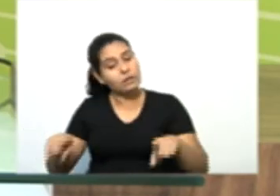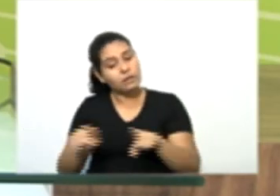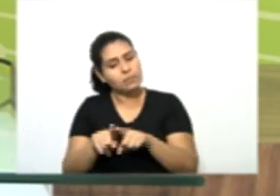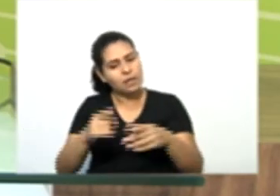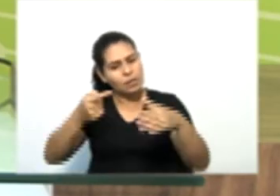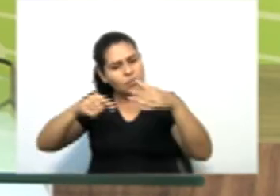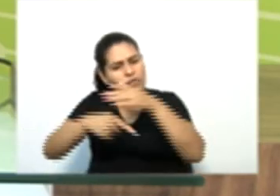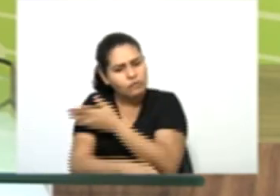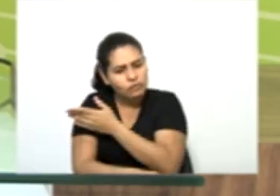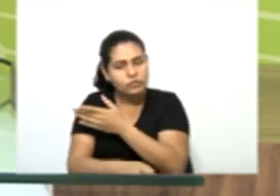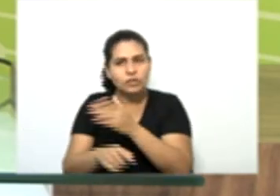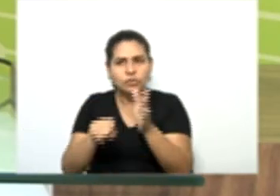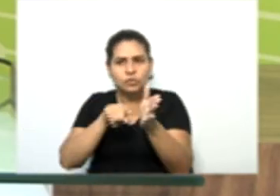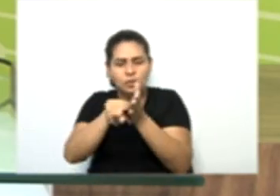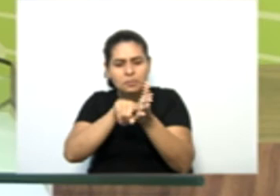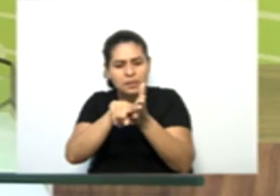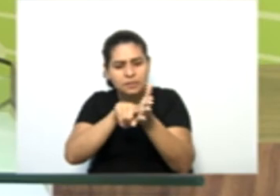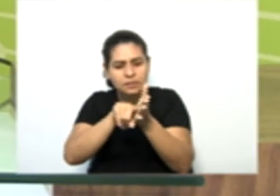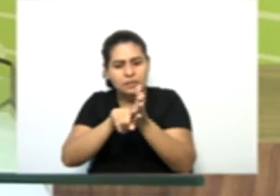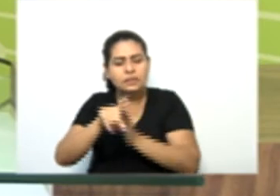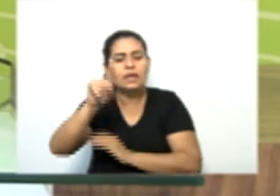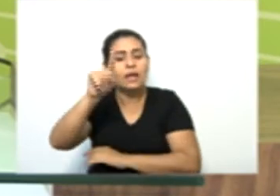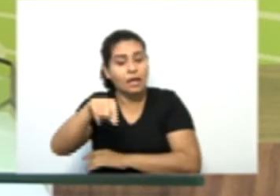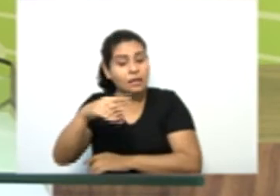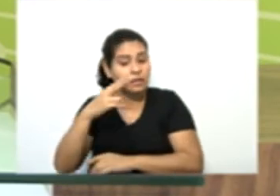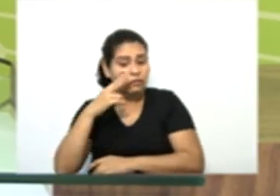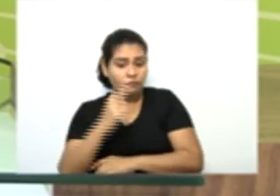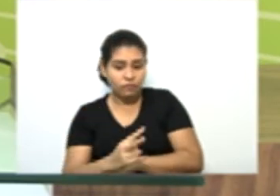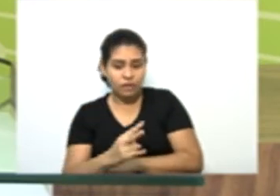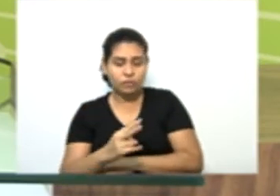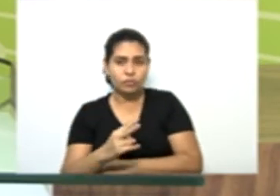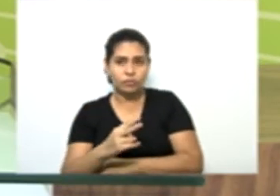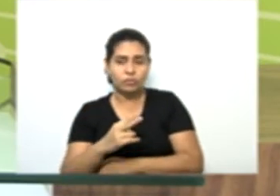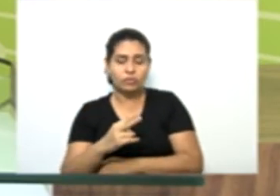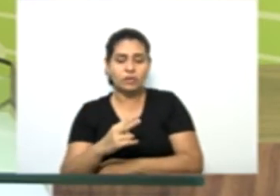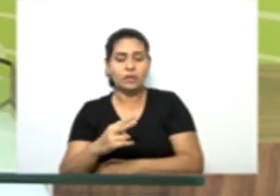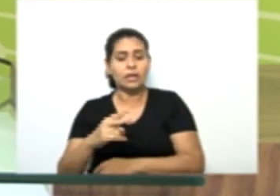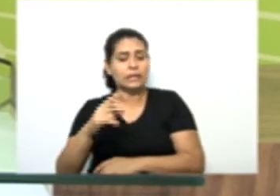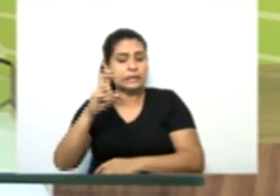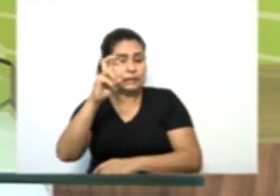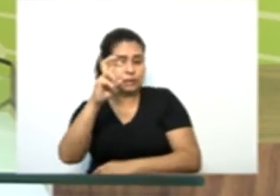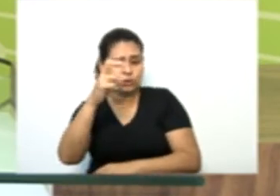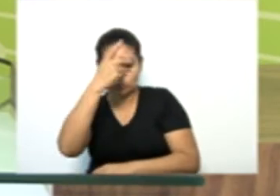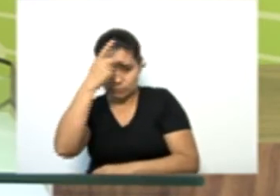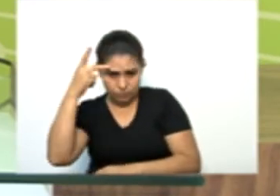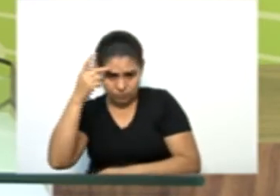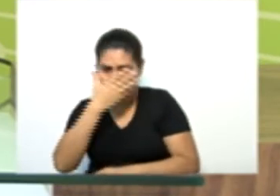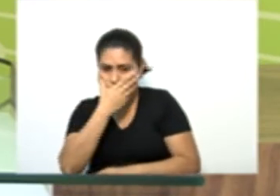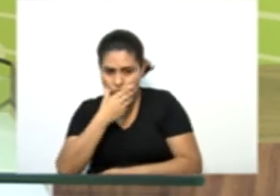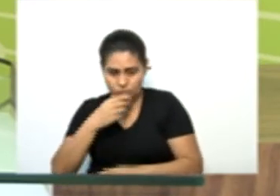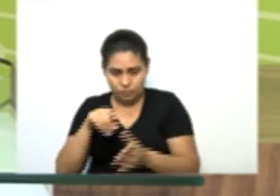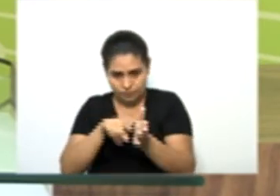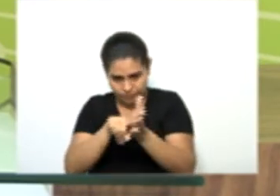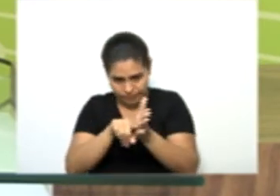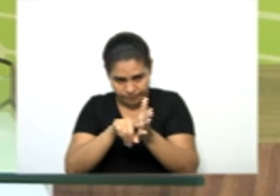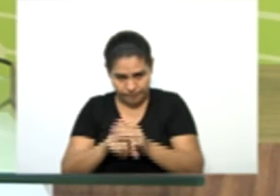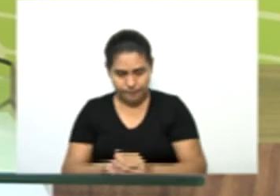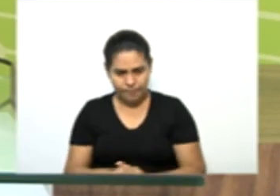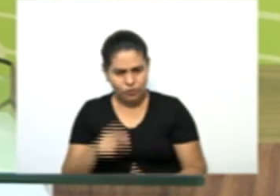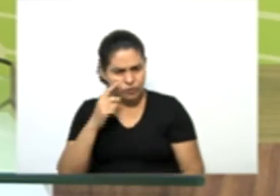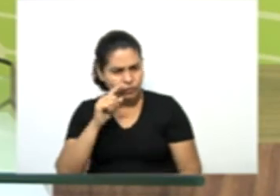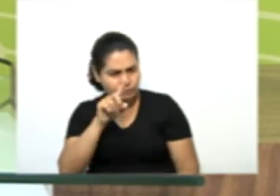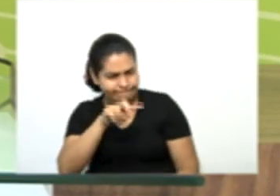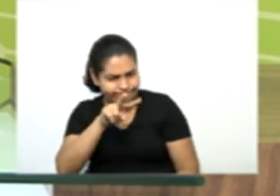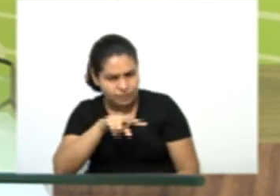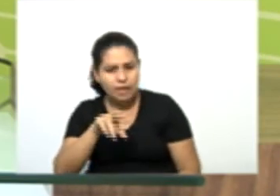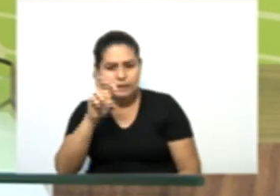a profundidade da pesquisa que a gente fez aqui, vocês estão vendo elencados aqui 5 autores, 5 livros. Deixa eu contar aqui, 2, 4,